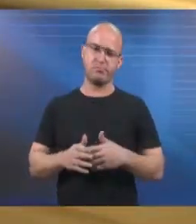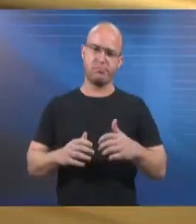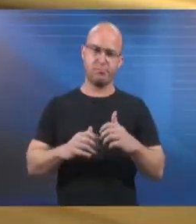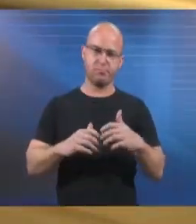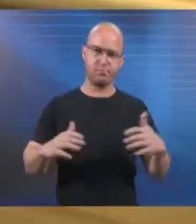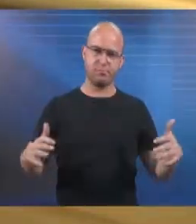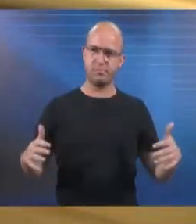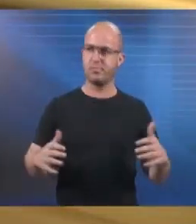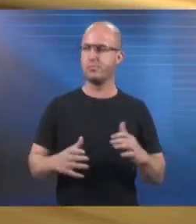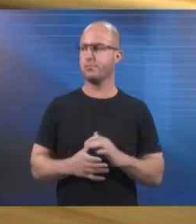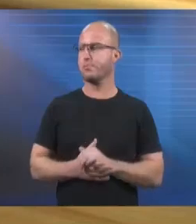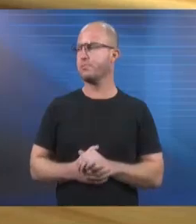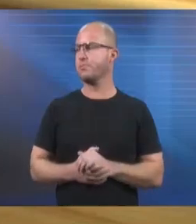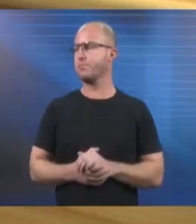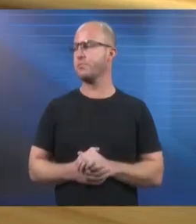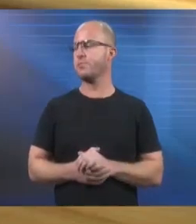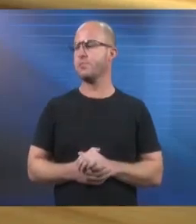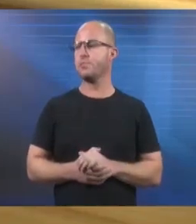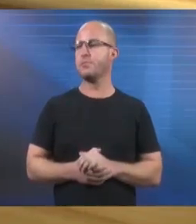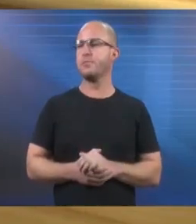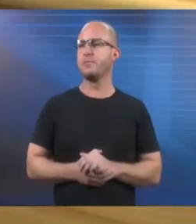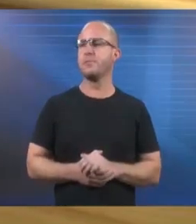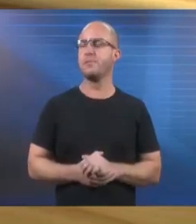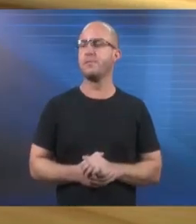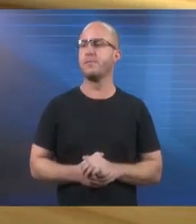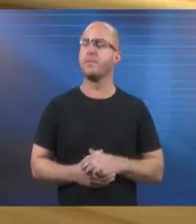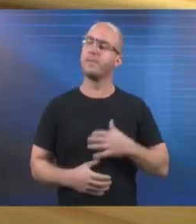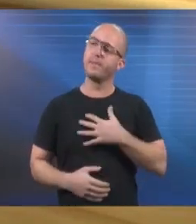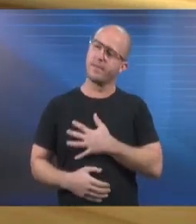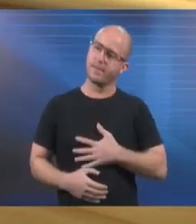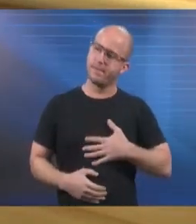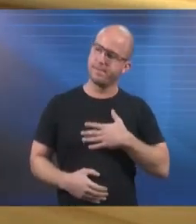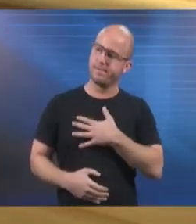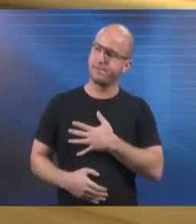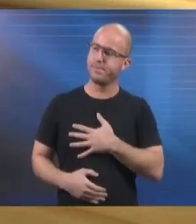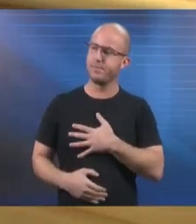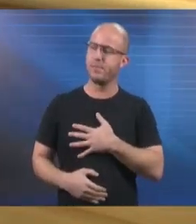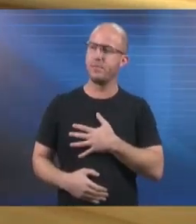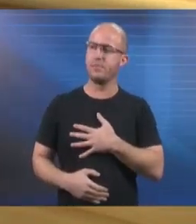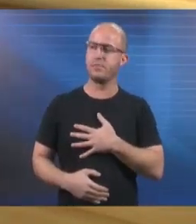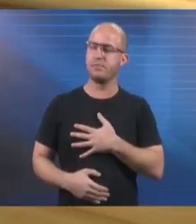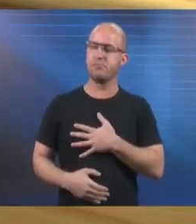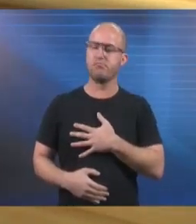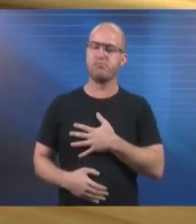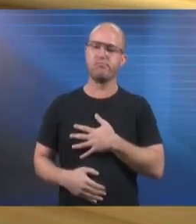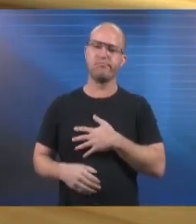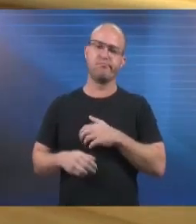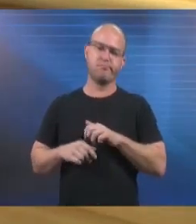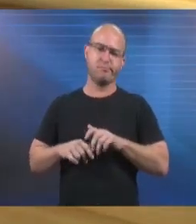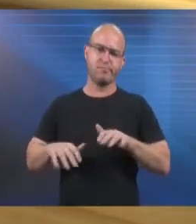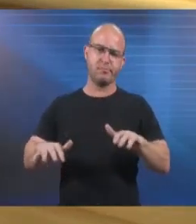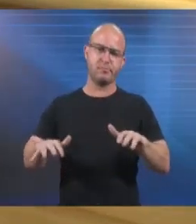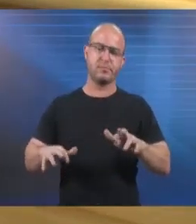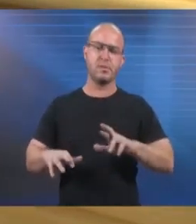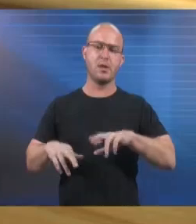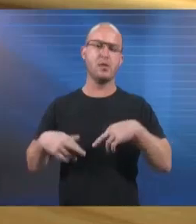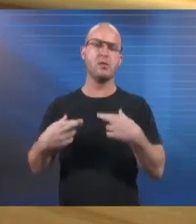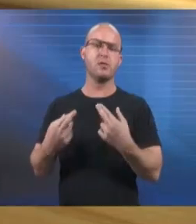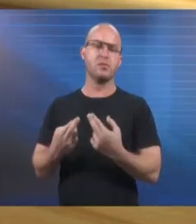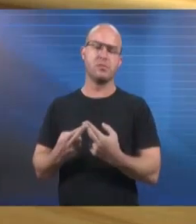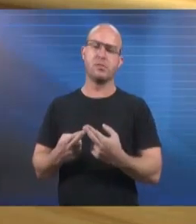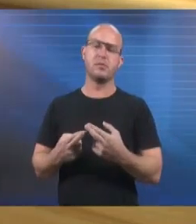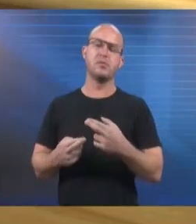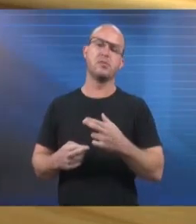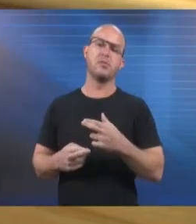todos os colegas deputados e deputadas gostaria de repercutir aqui a nossa reunião ontem na